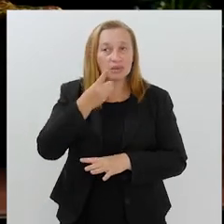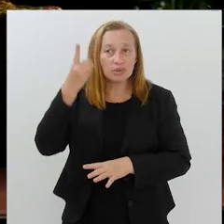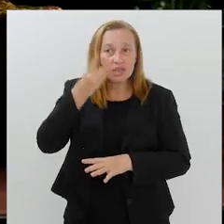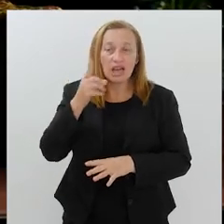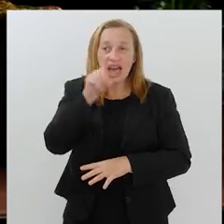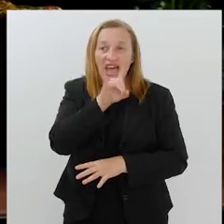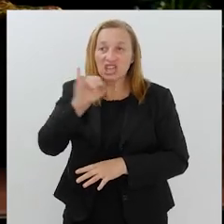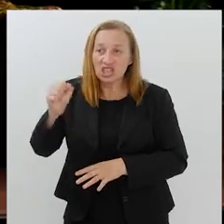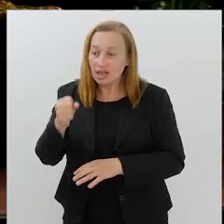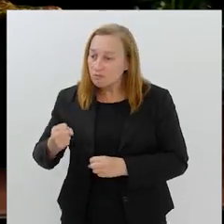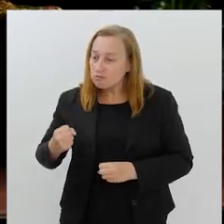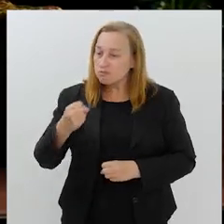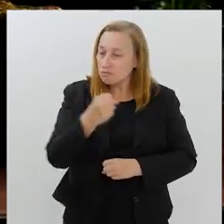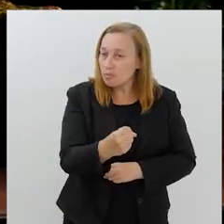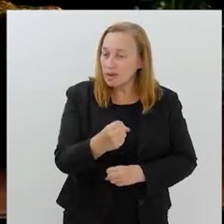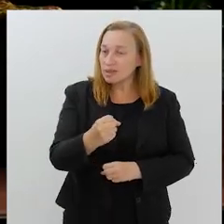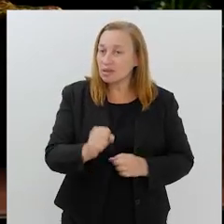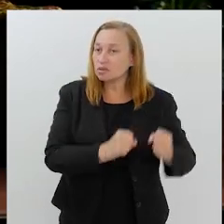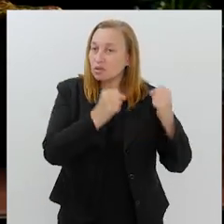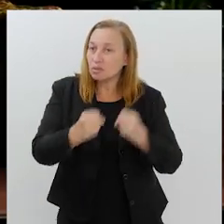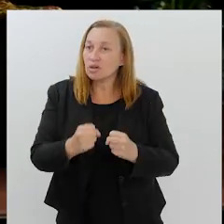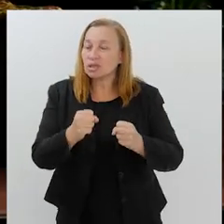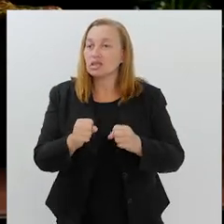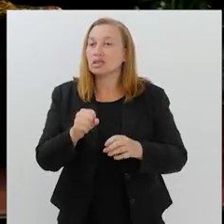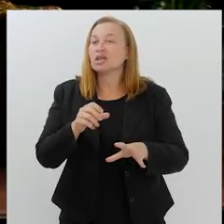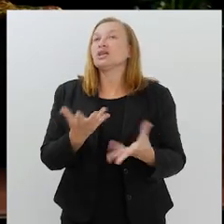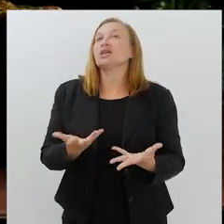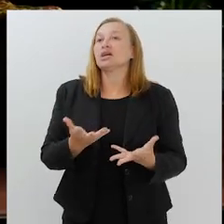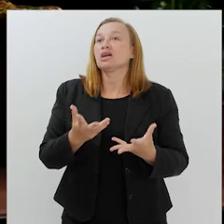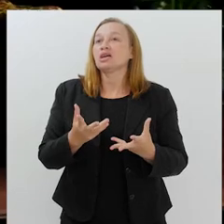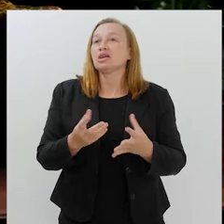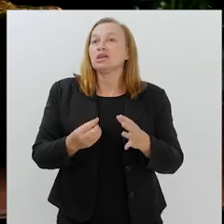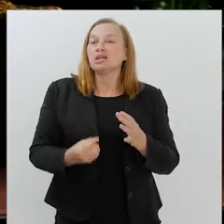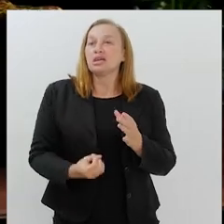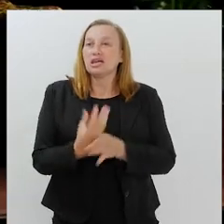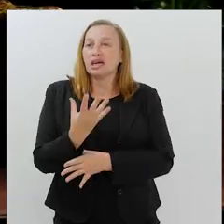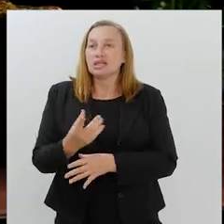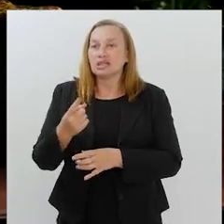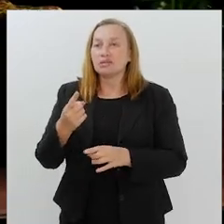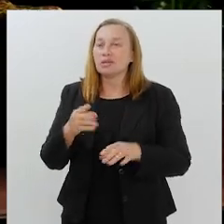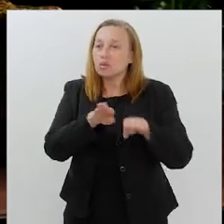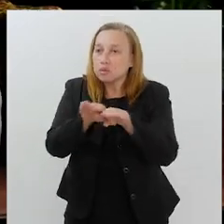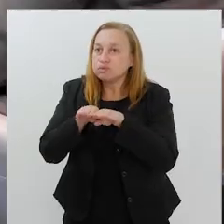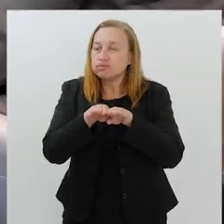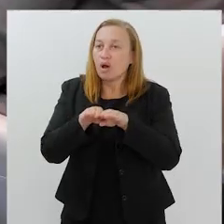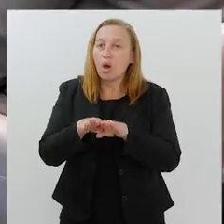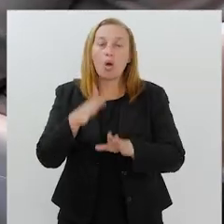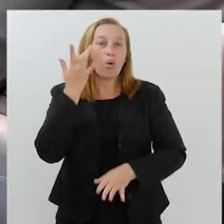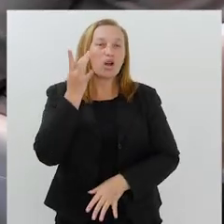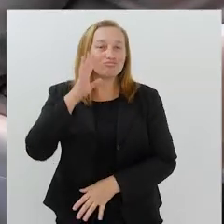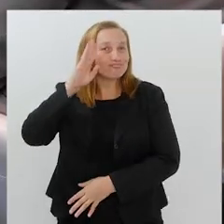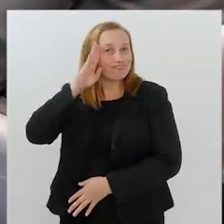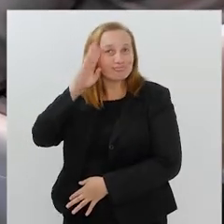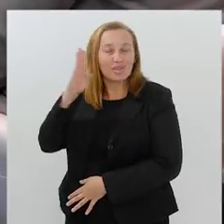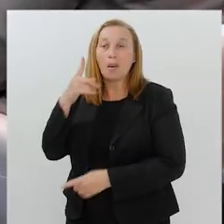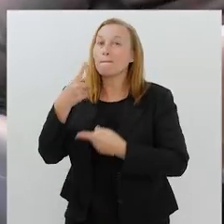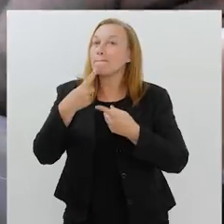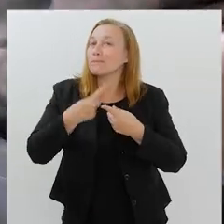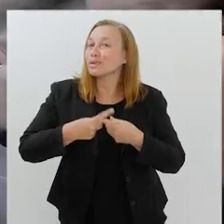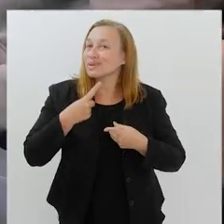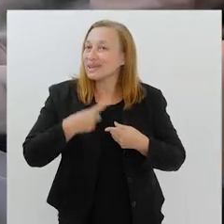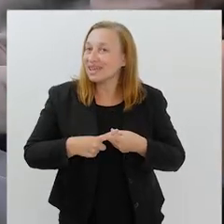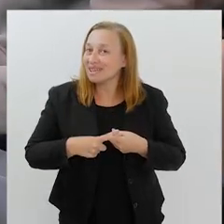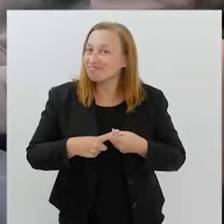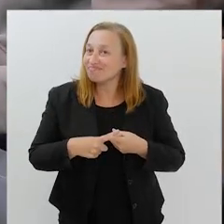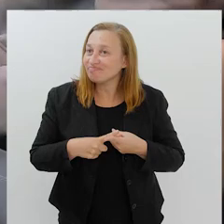sobre a ideia da ocupação do Poder o papel da mulher na construção dessa Equidade é eu acho que isso daí é fundamental